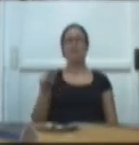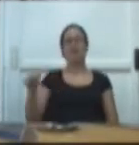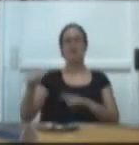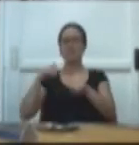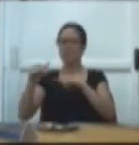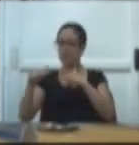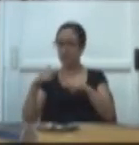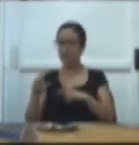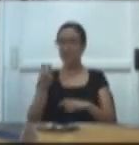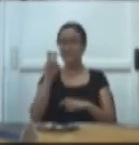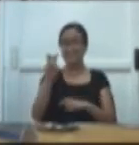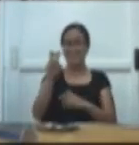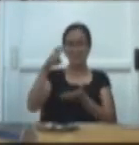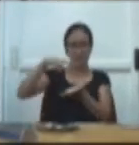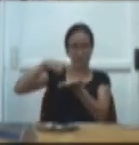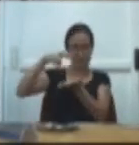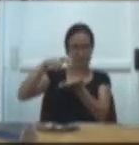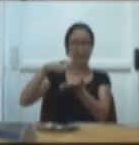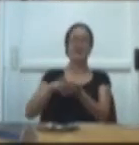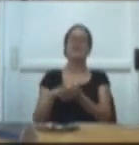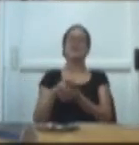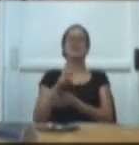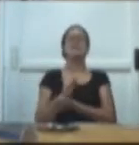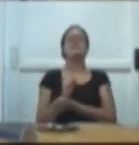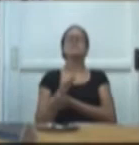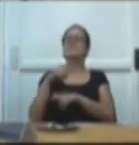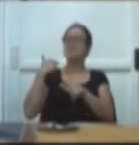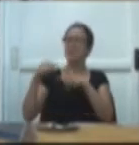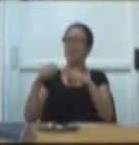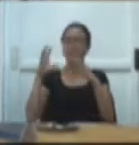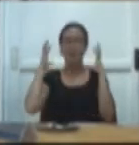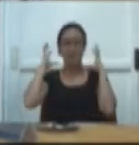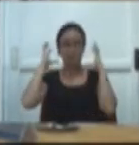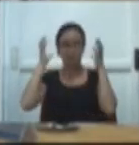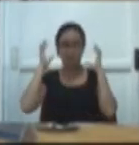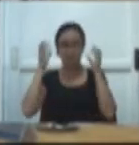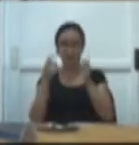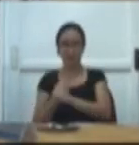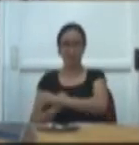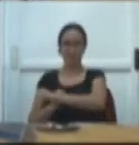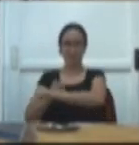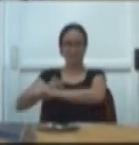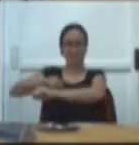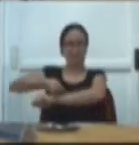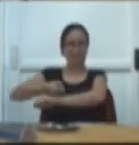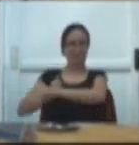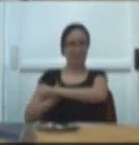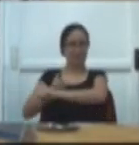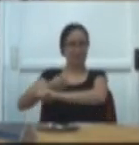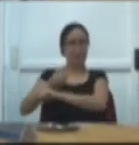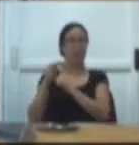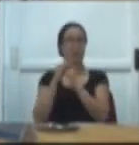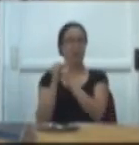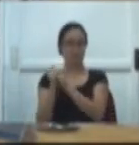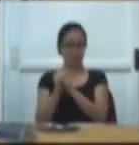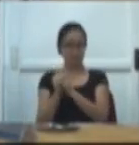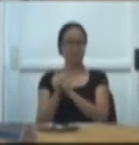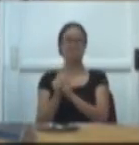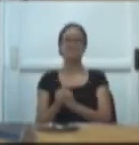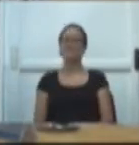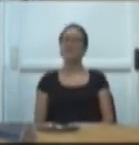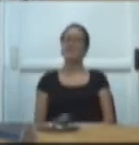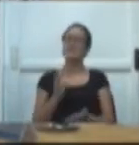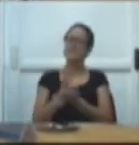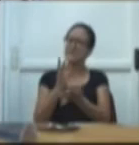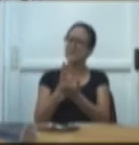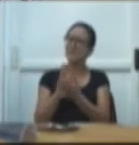Terço, junto com a Rita. Você, por muitos domingos, você rezava o Terço,